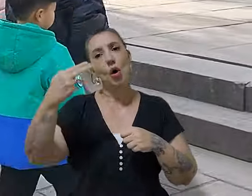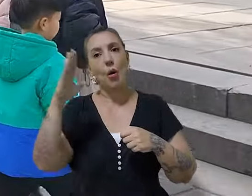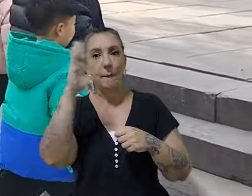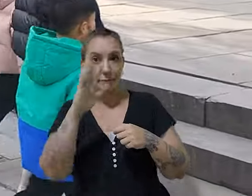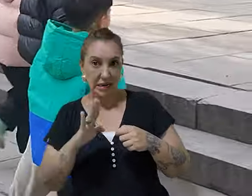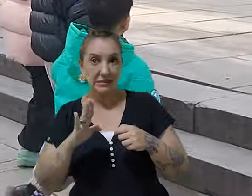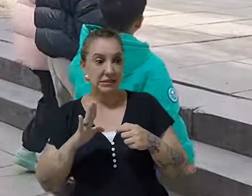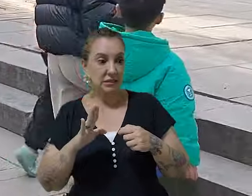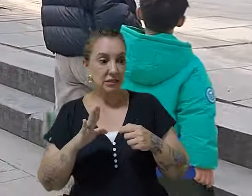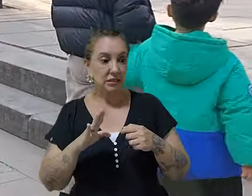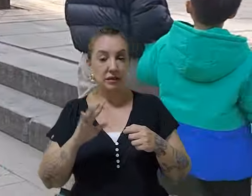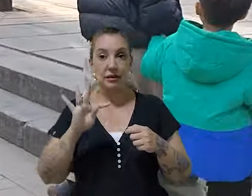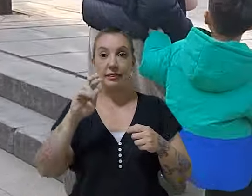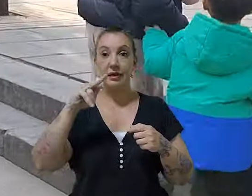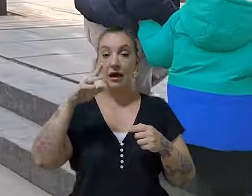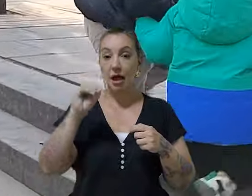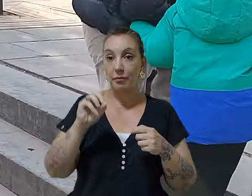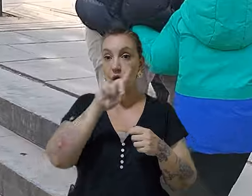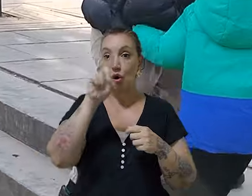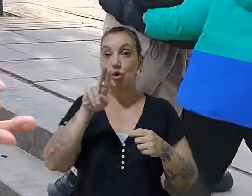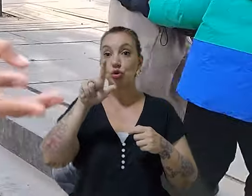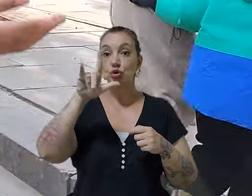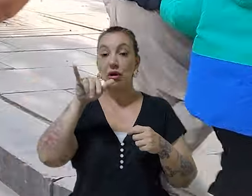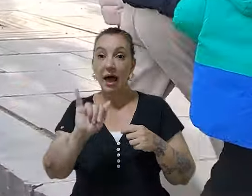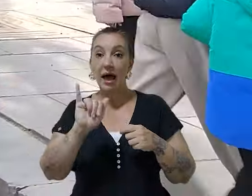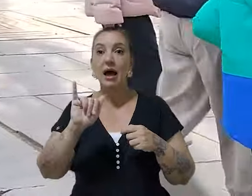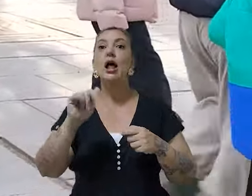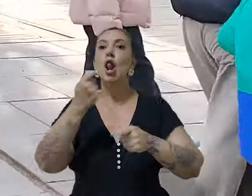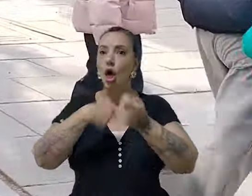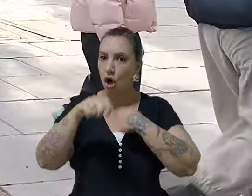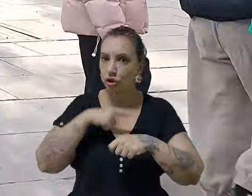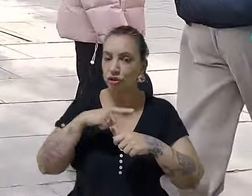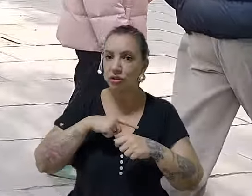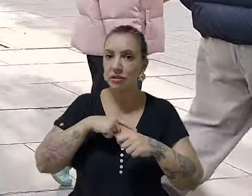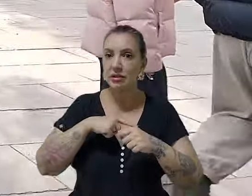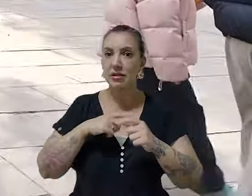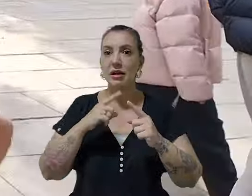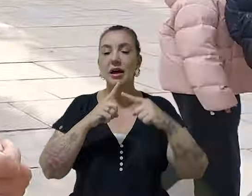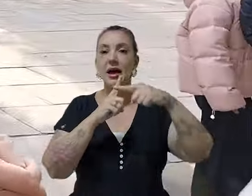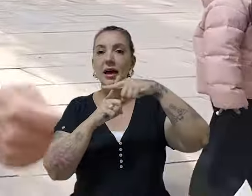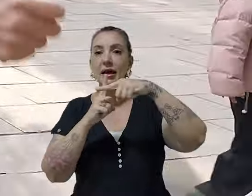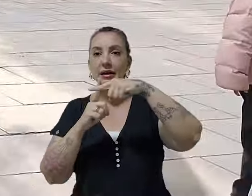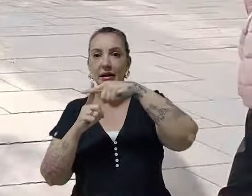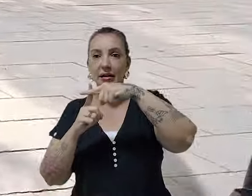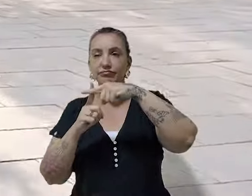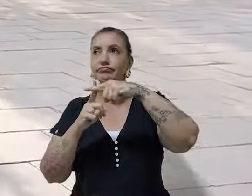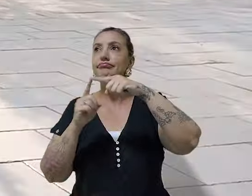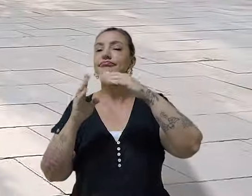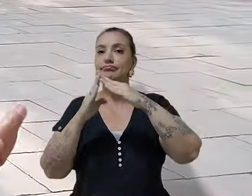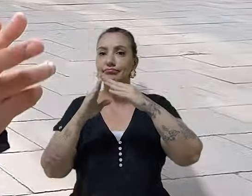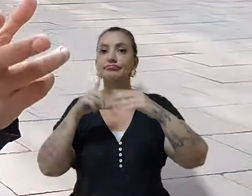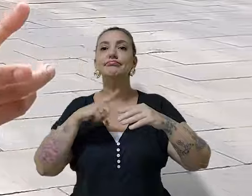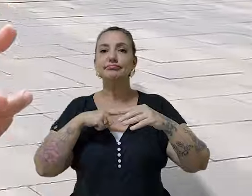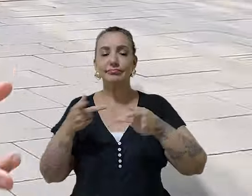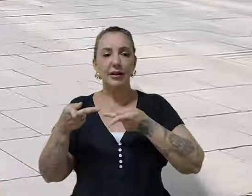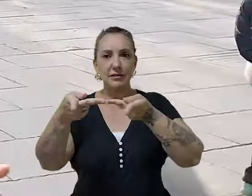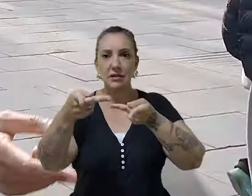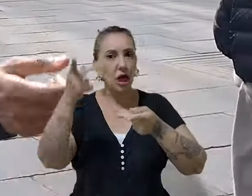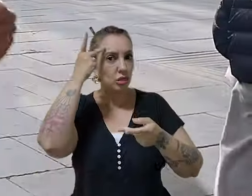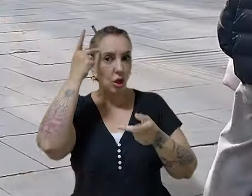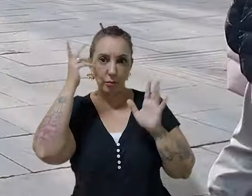Brasil, templo Zulai tem loja, catedrais quando você vai visitar, então é absolutamente